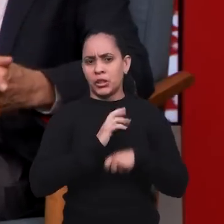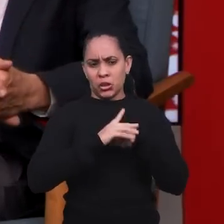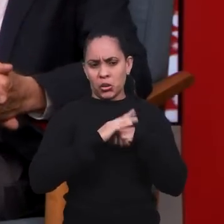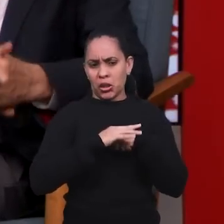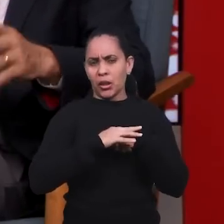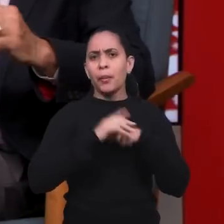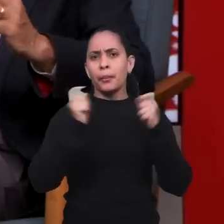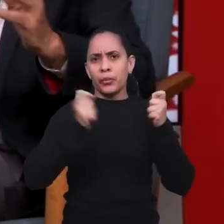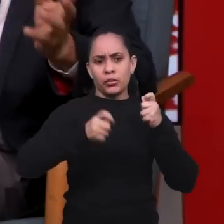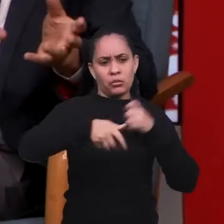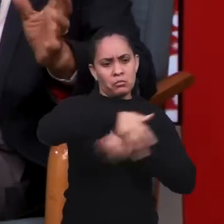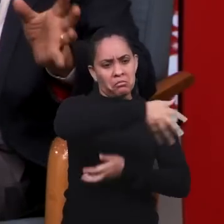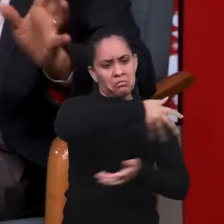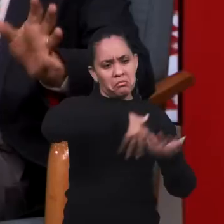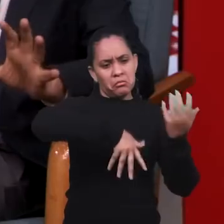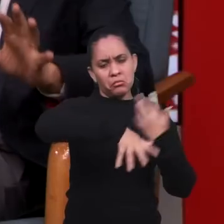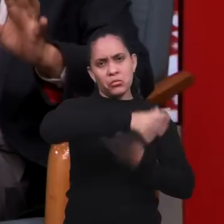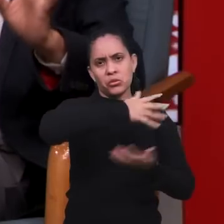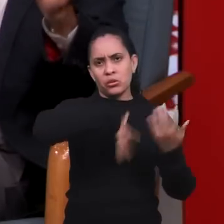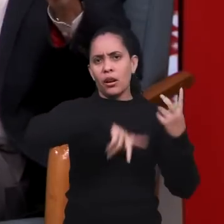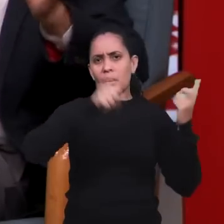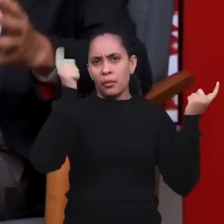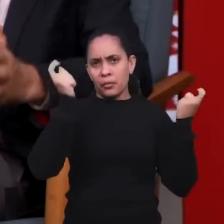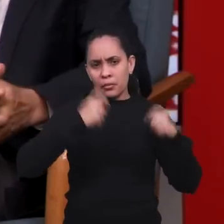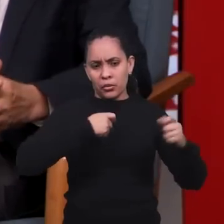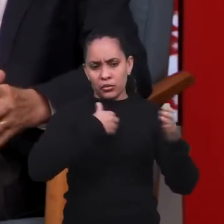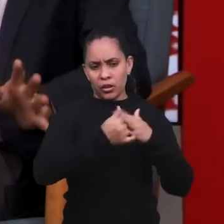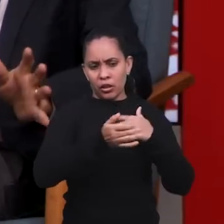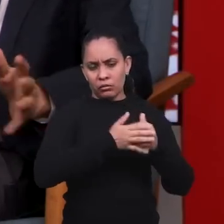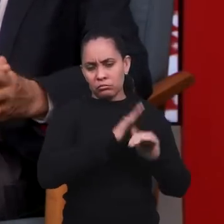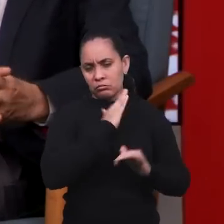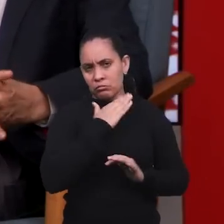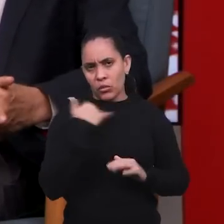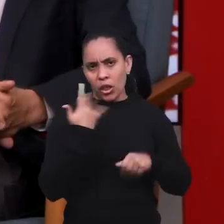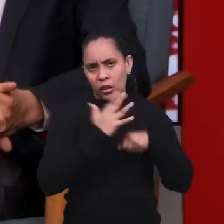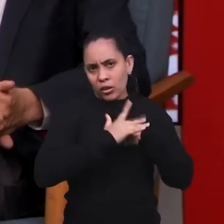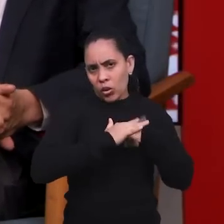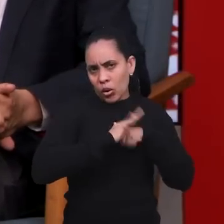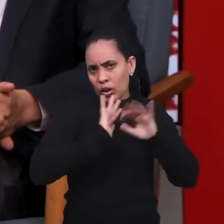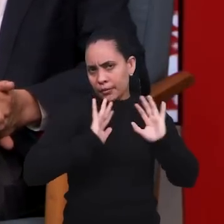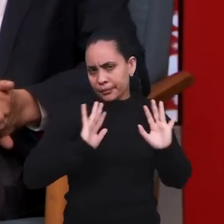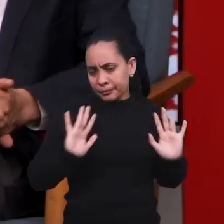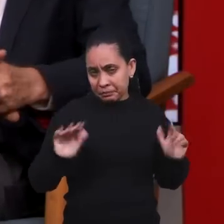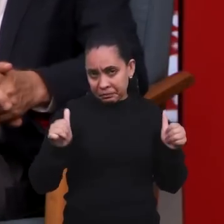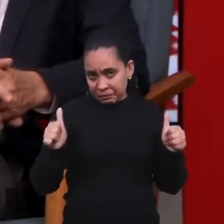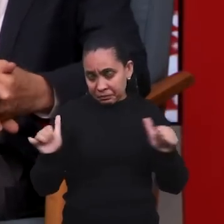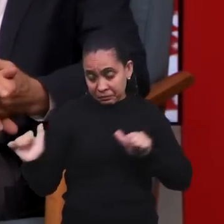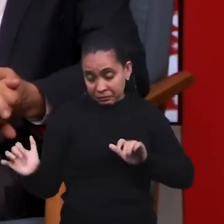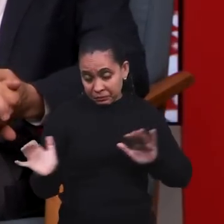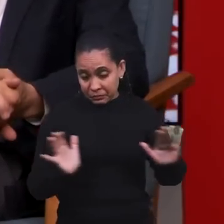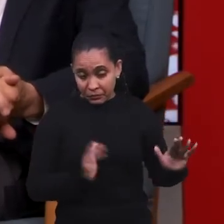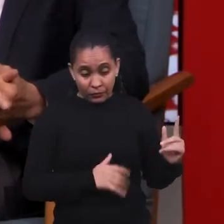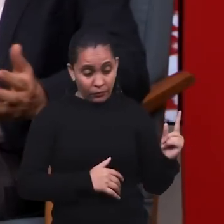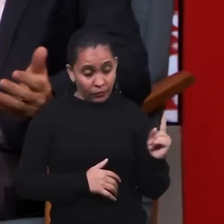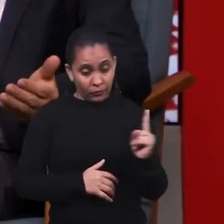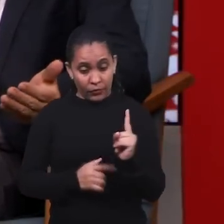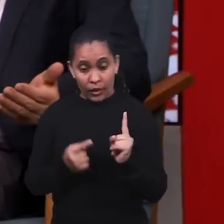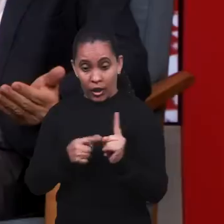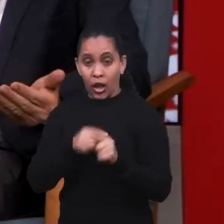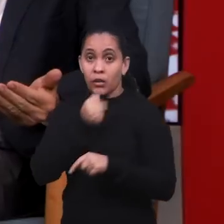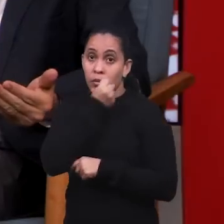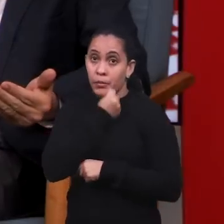podiam se misturar, samaritanos com judeus e tal, que era leproso, tá tudo certo. Então esse que voltou era samaritano,